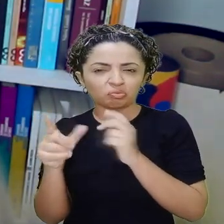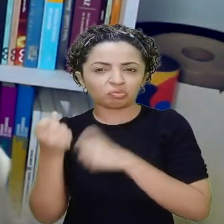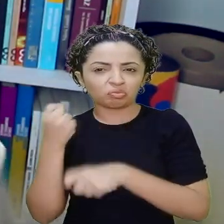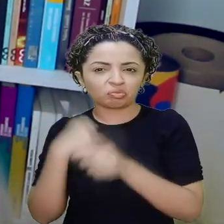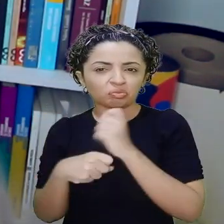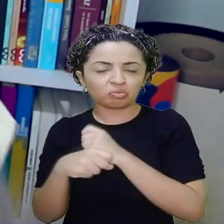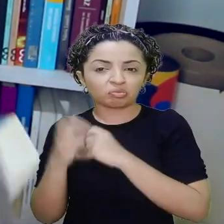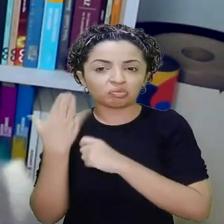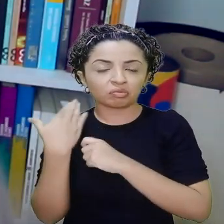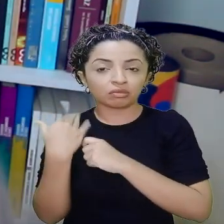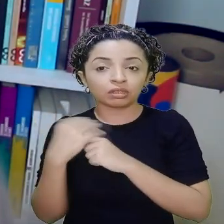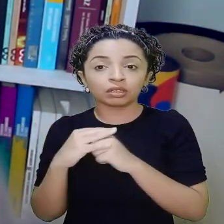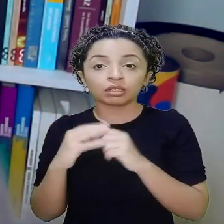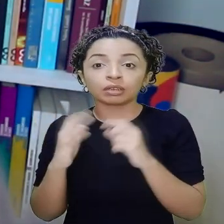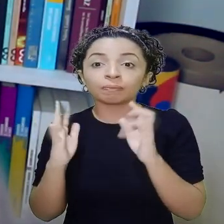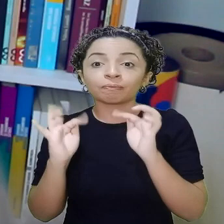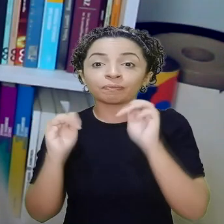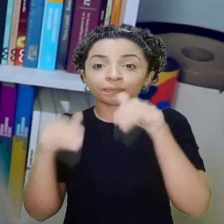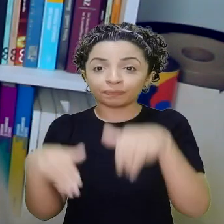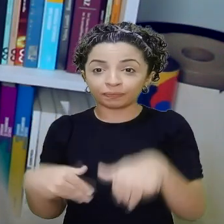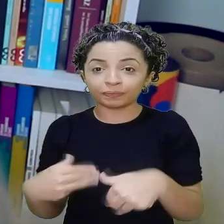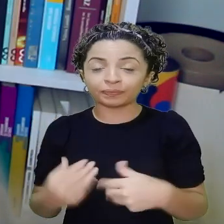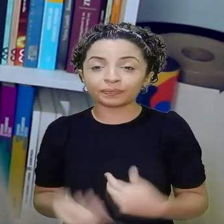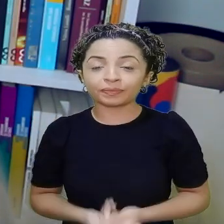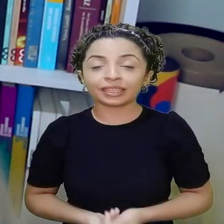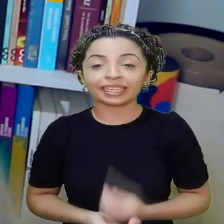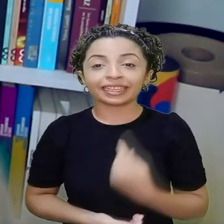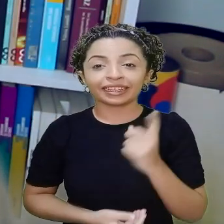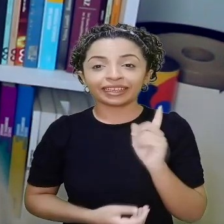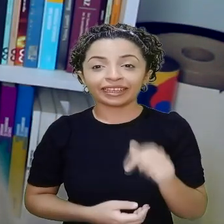ano passado, e concluí